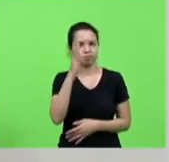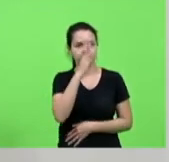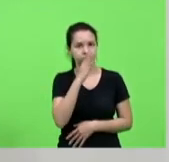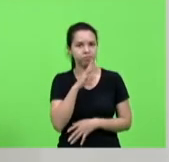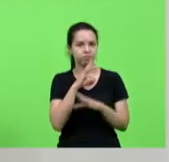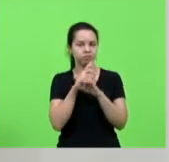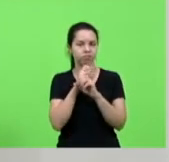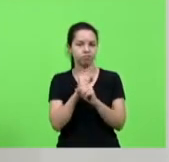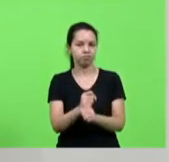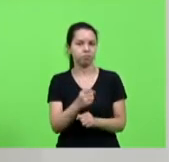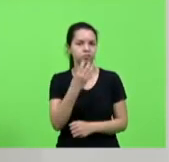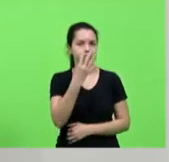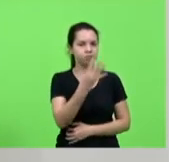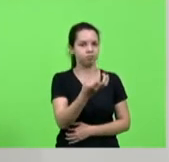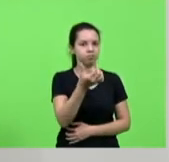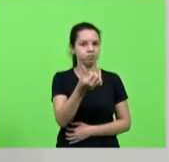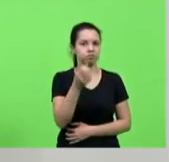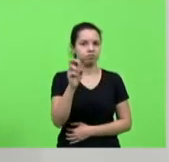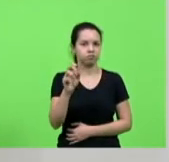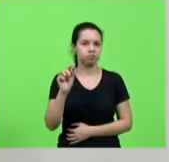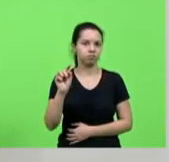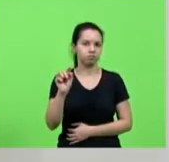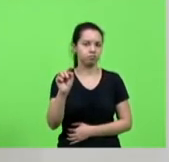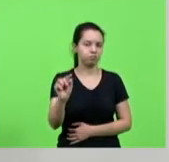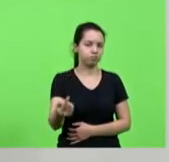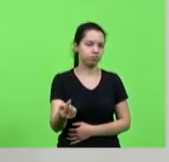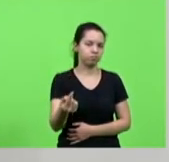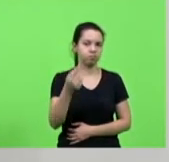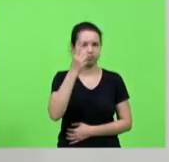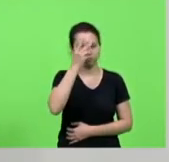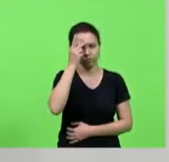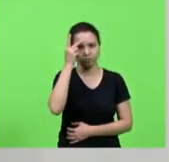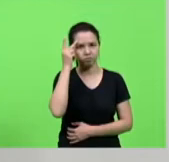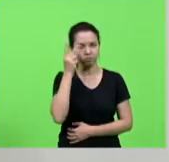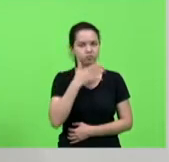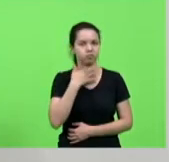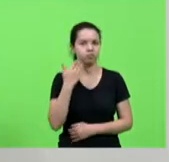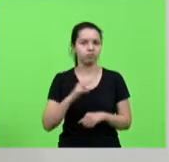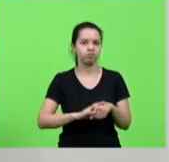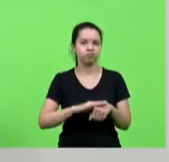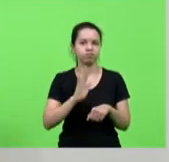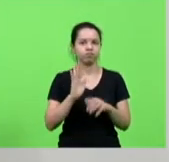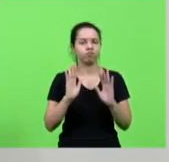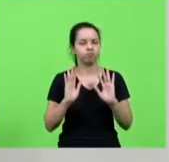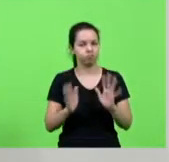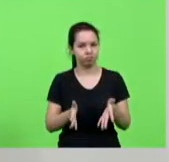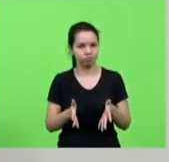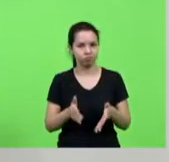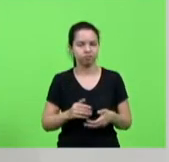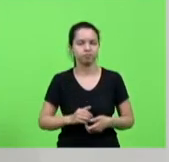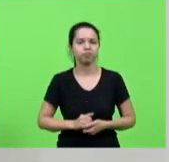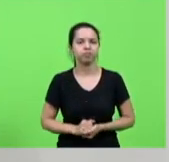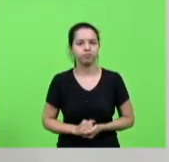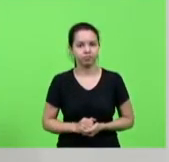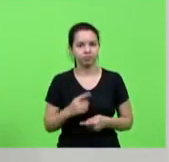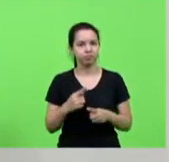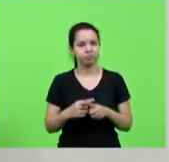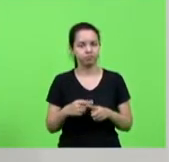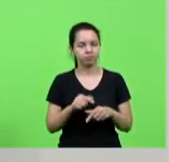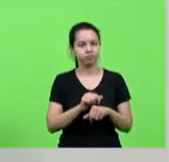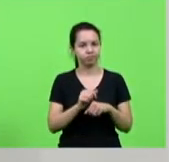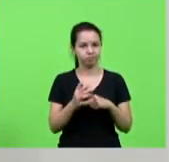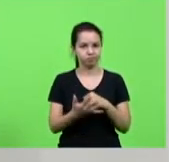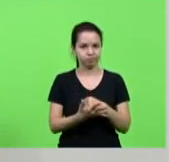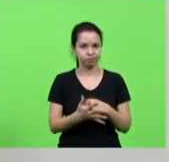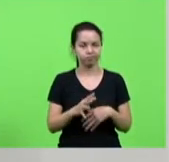mais de 465 mil pessoas falecidas pelo Covid-19.